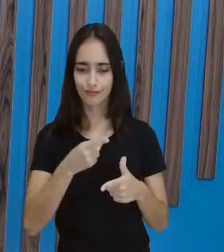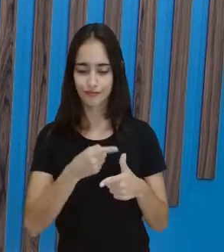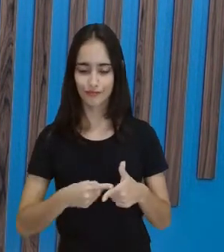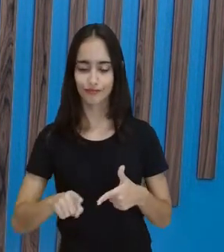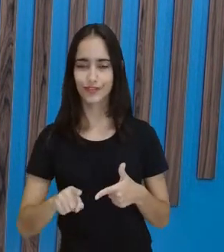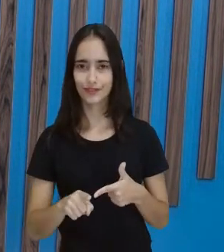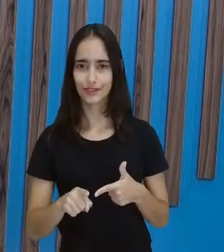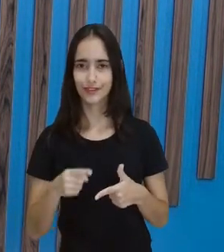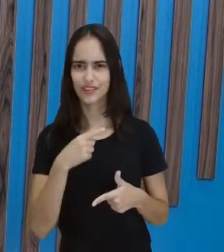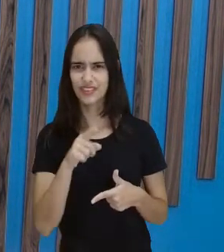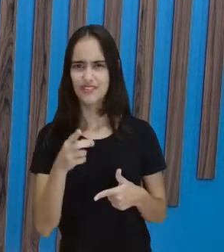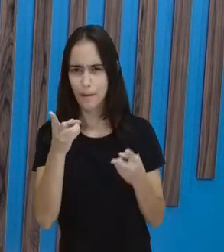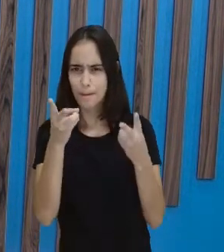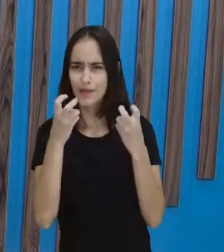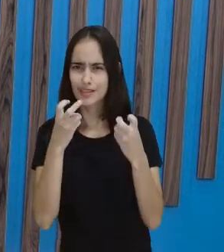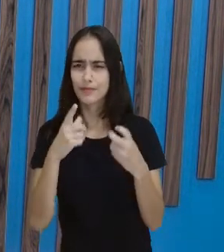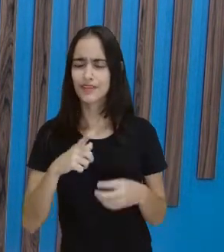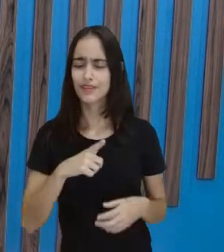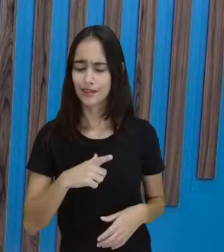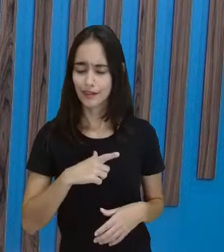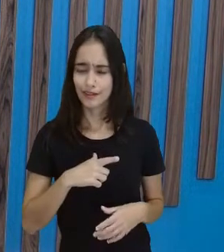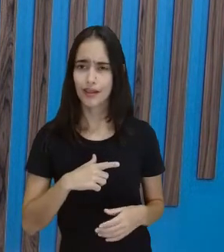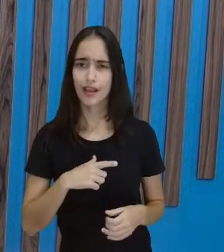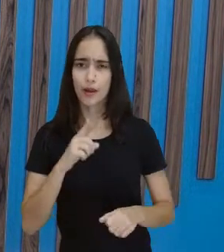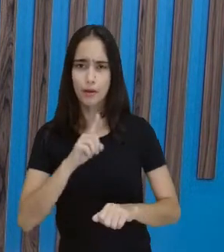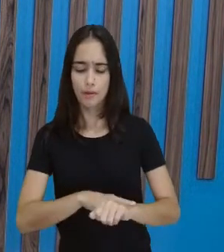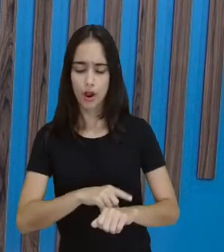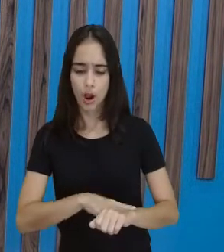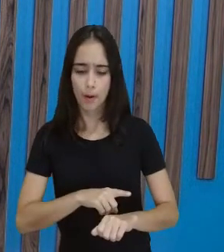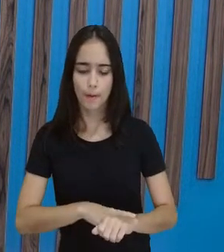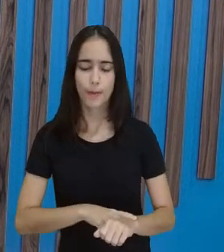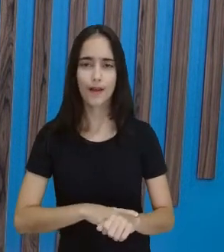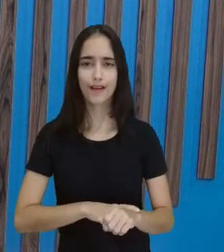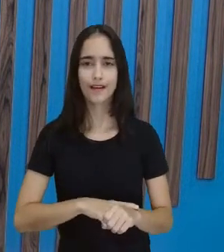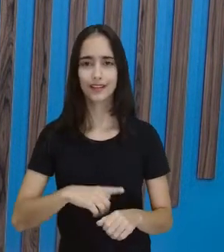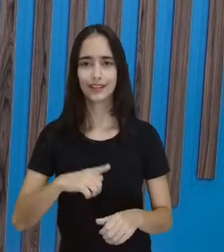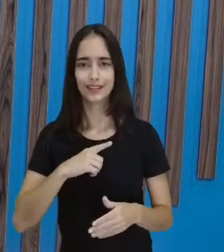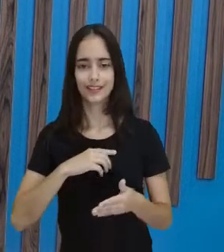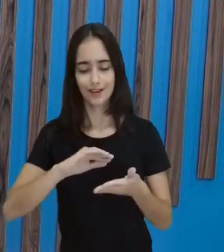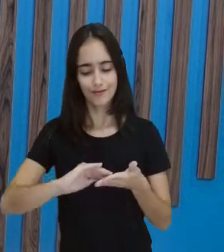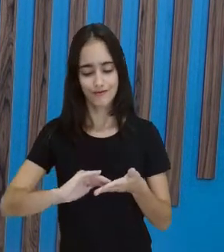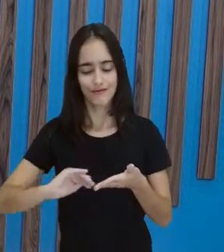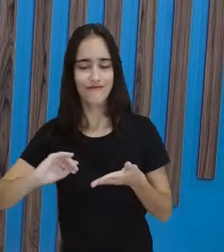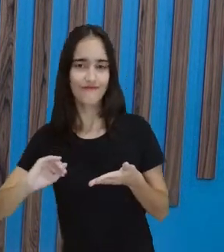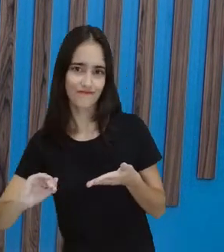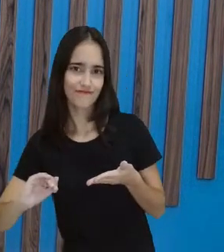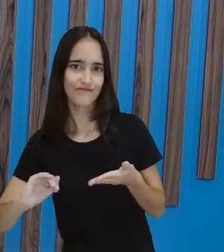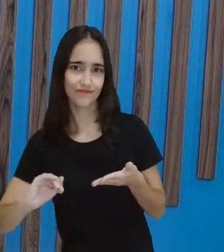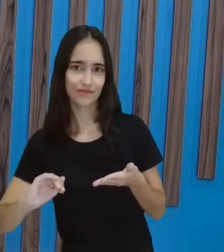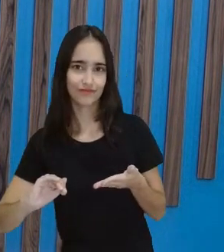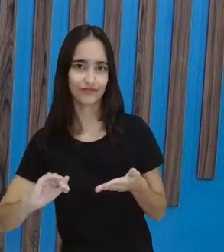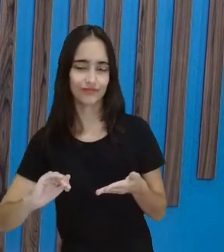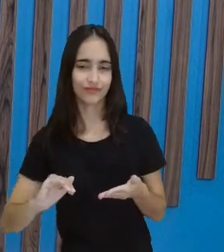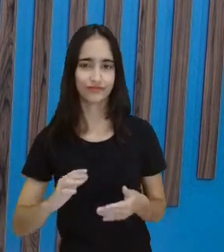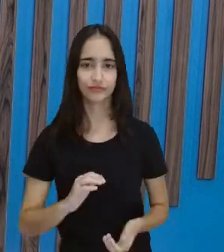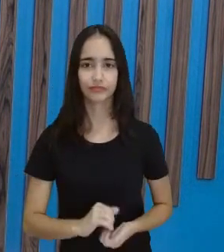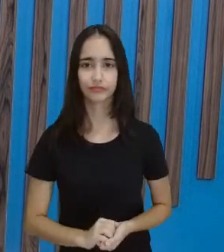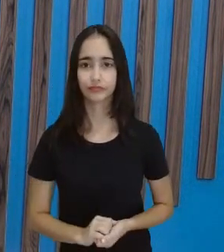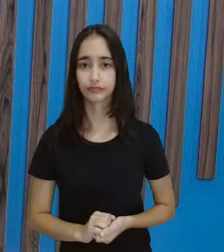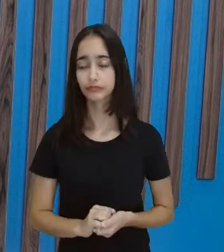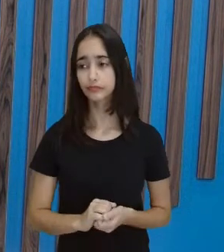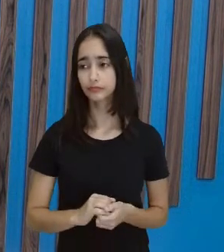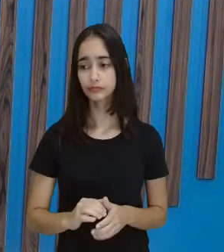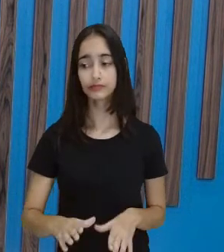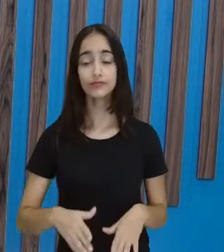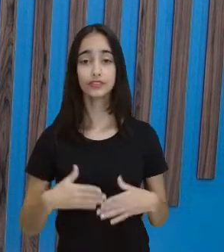ter resto, que o resto aí vai ser diferente de 0. Então, a gente tem uma divisão não exata. E aqui a gente vai trabalhar